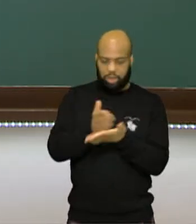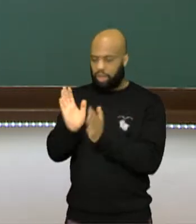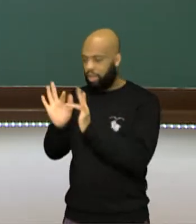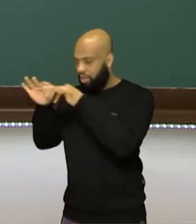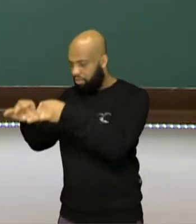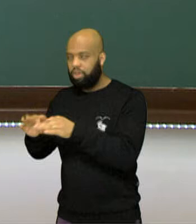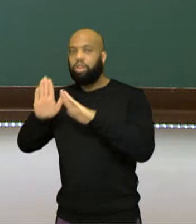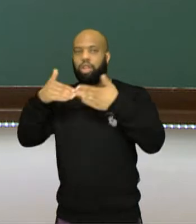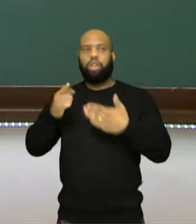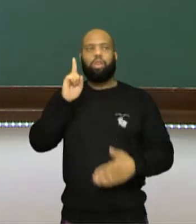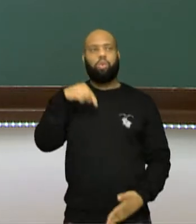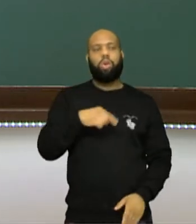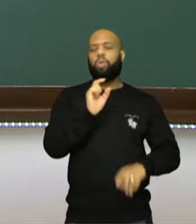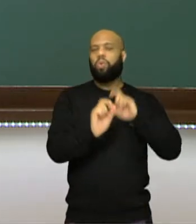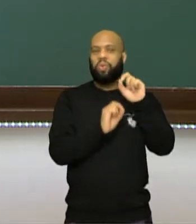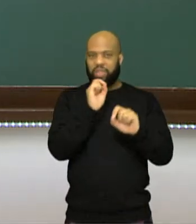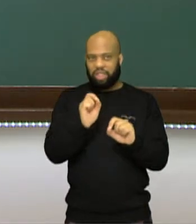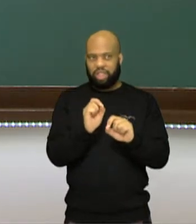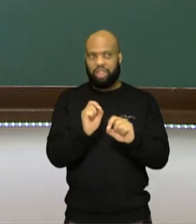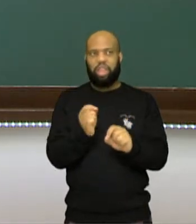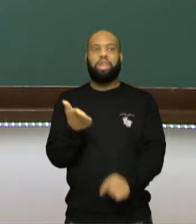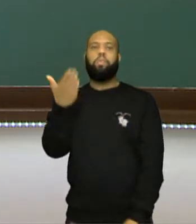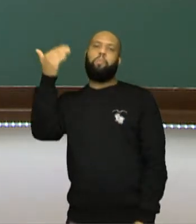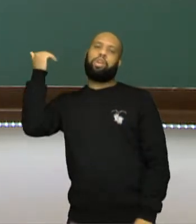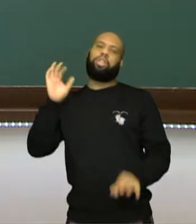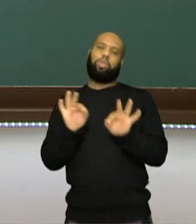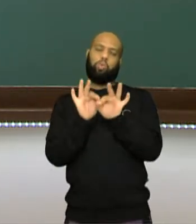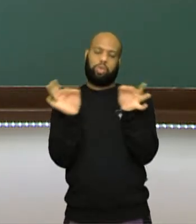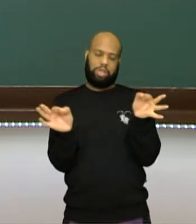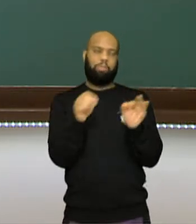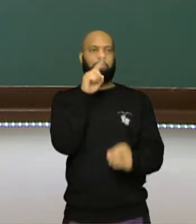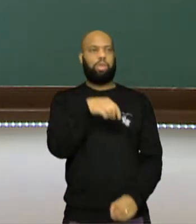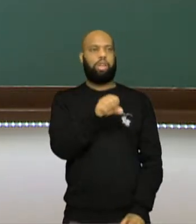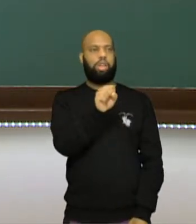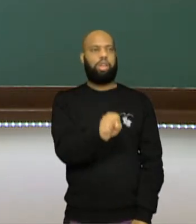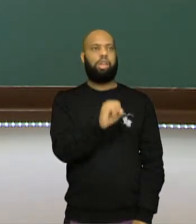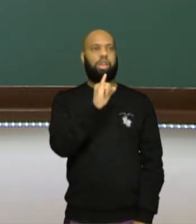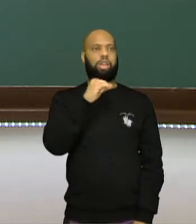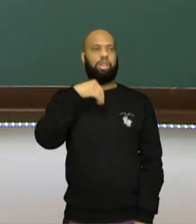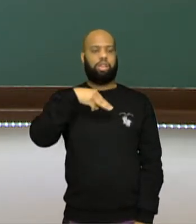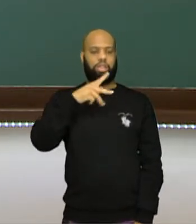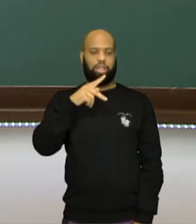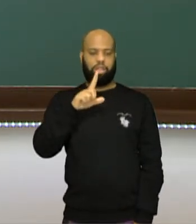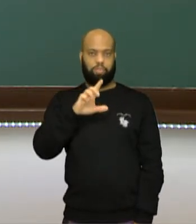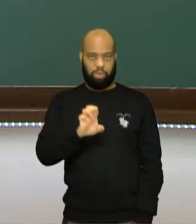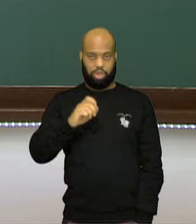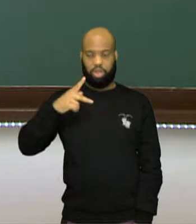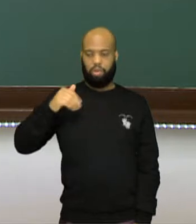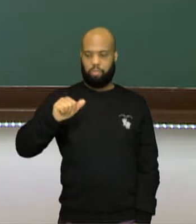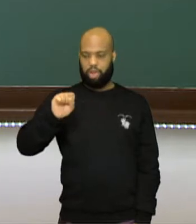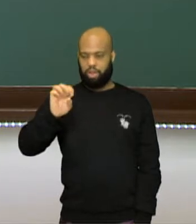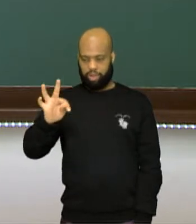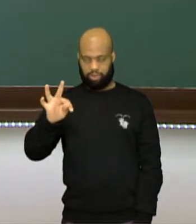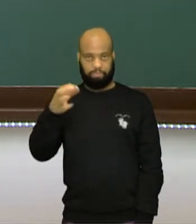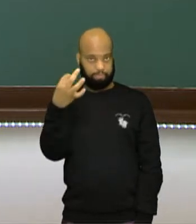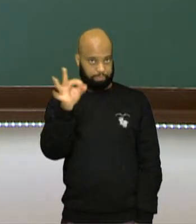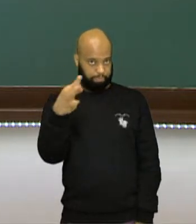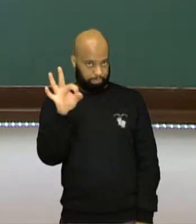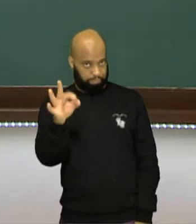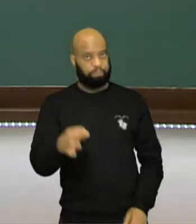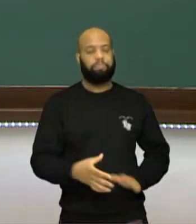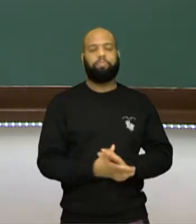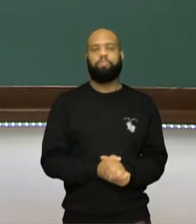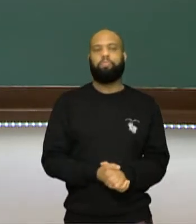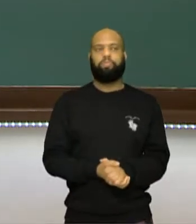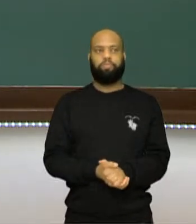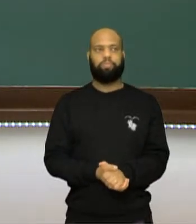ela aconteceu, acabou lá no passado, não tem conexão com o tempo presente. Daí, nesse caso, então, você utiliza o simple past, o